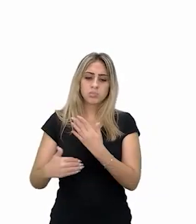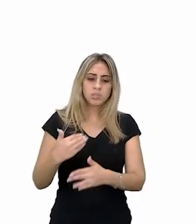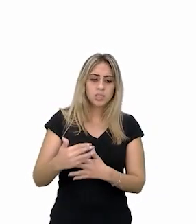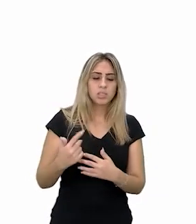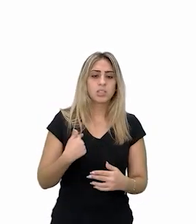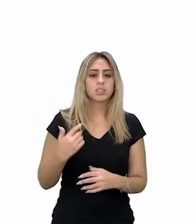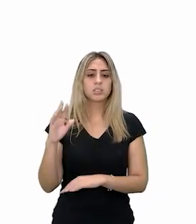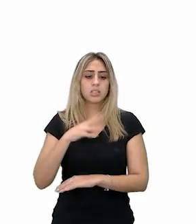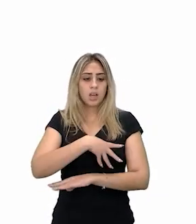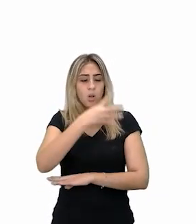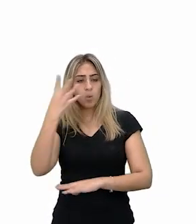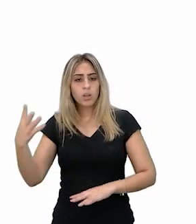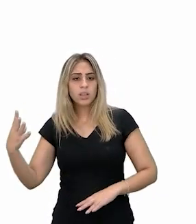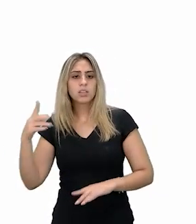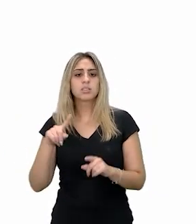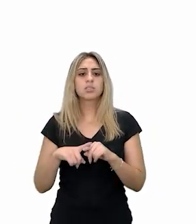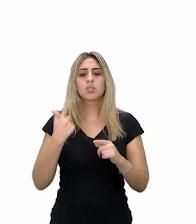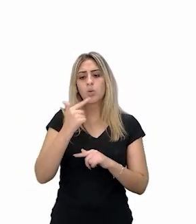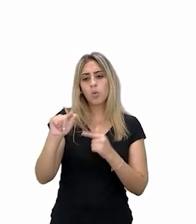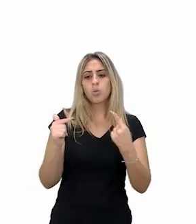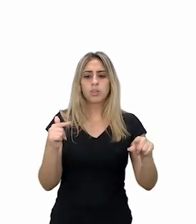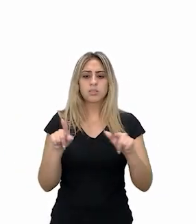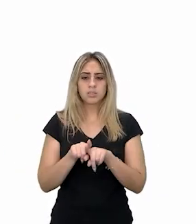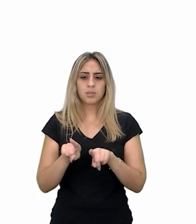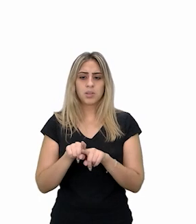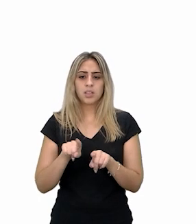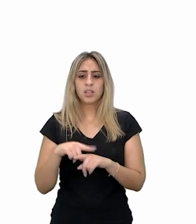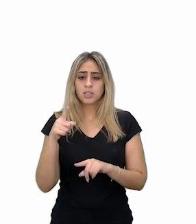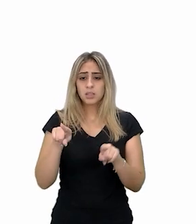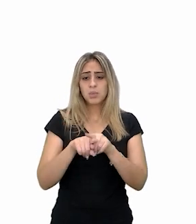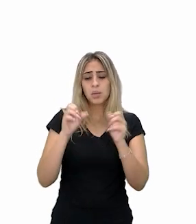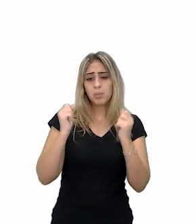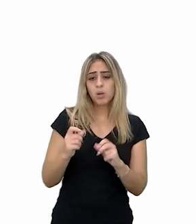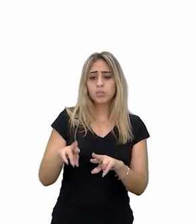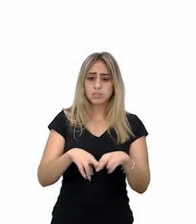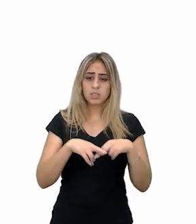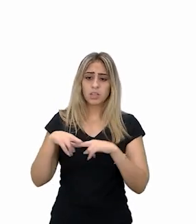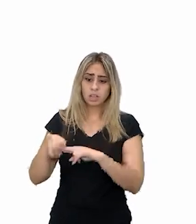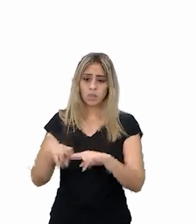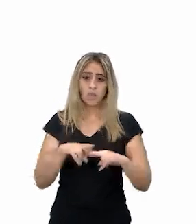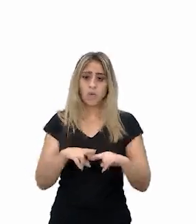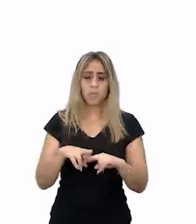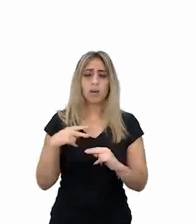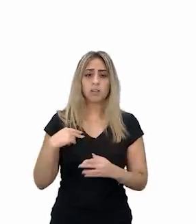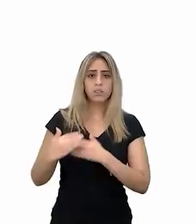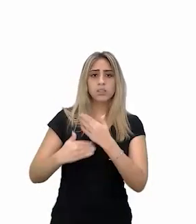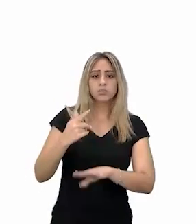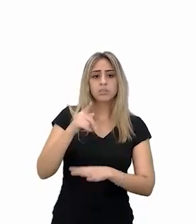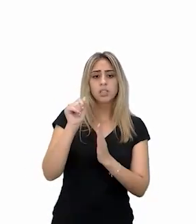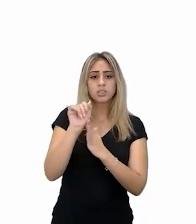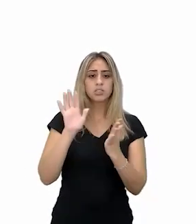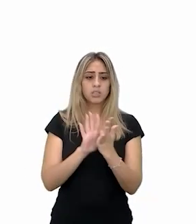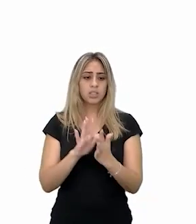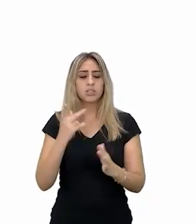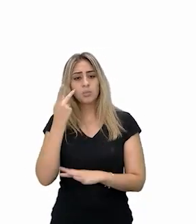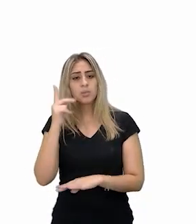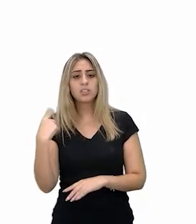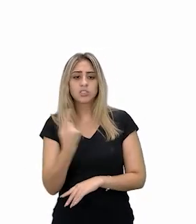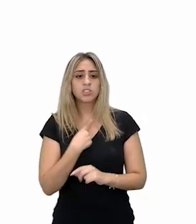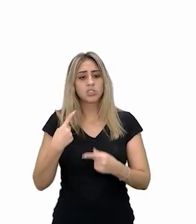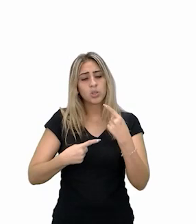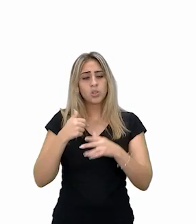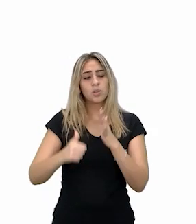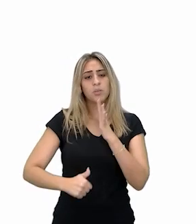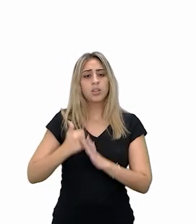de arco-íris, e entre outras. Então, também pode-se retomar essa sequência de atividade para a gente discutir